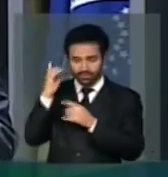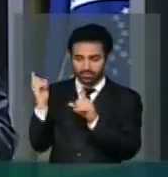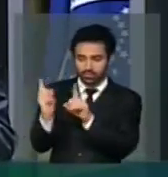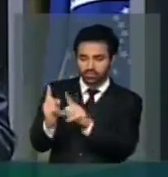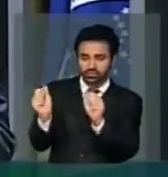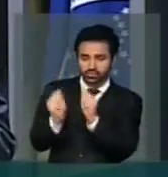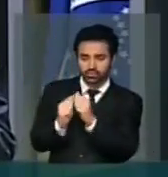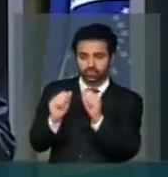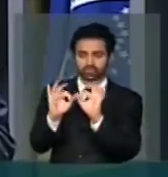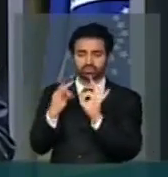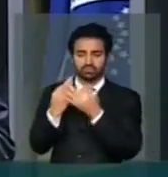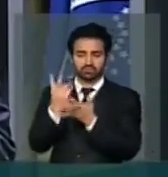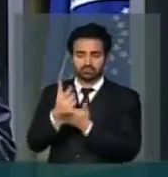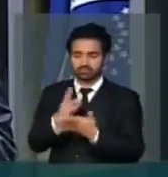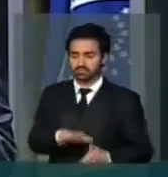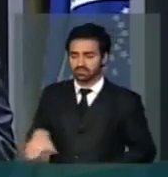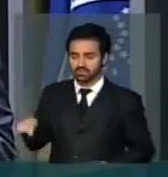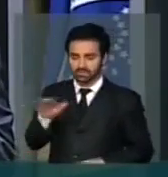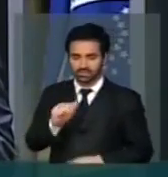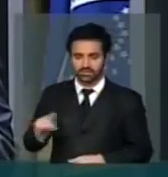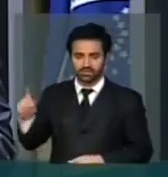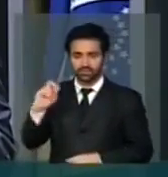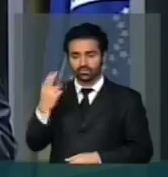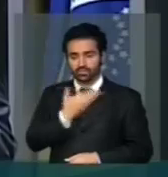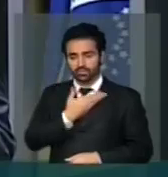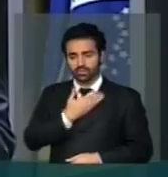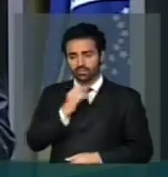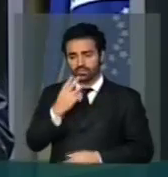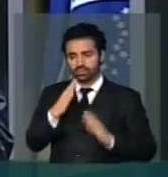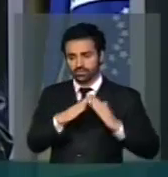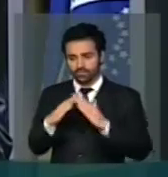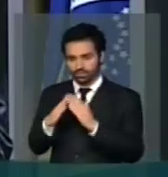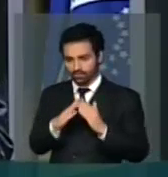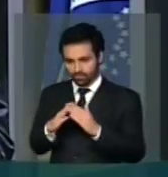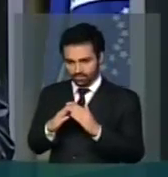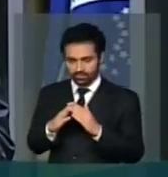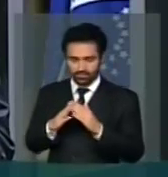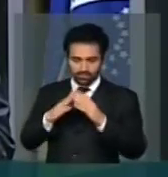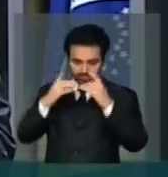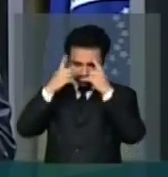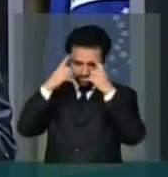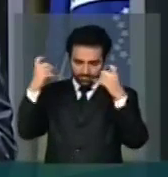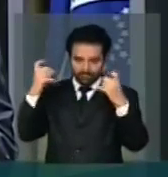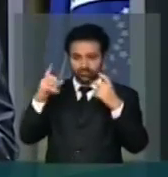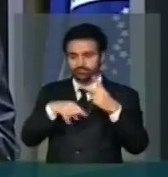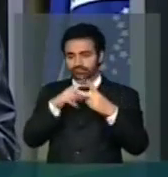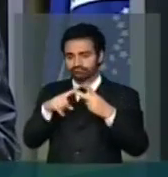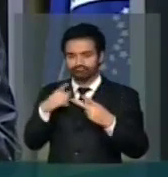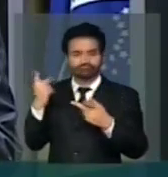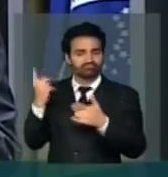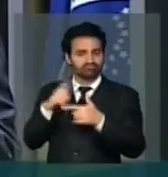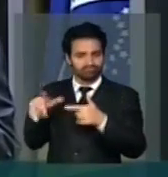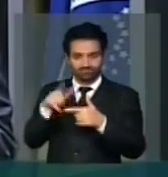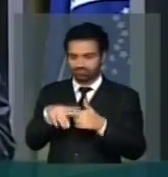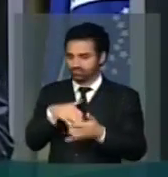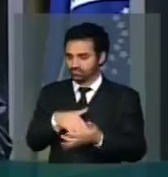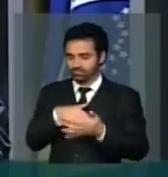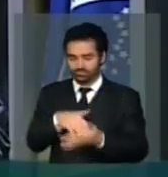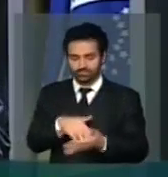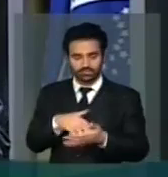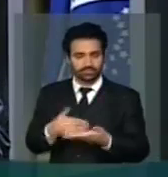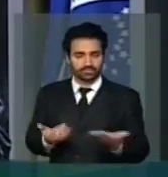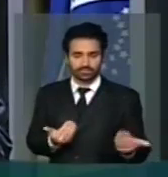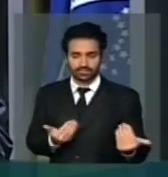próximo da criança e do adolescente, como amigos e vizinhos. A violência é outro obstáculo para os nossos jovens. O Brasil